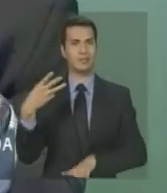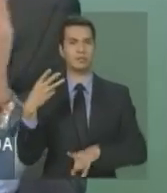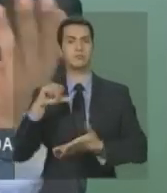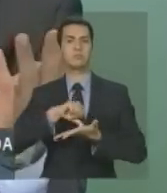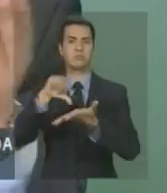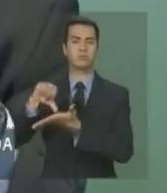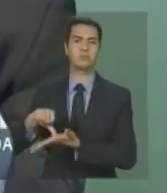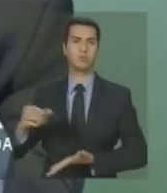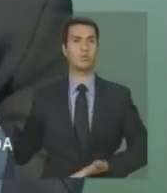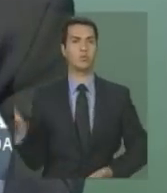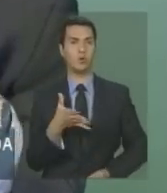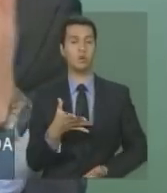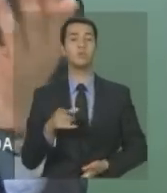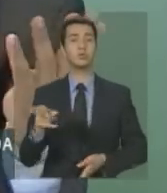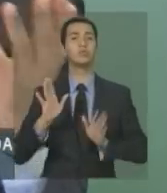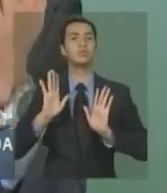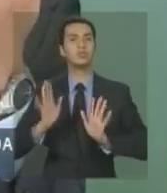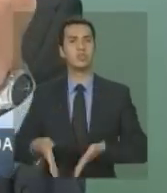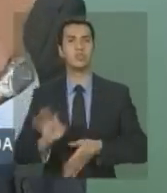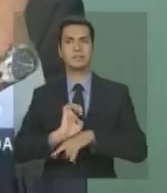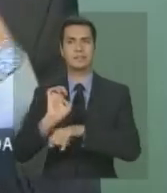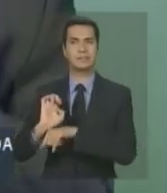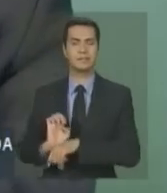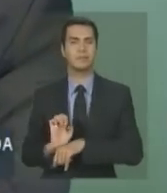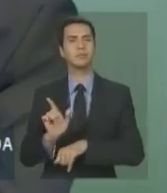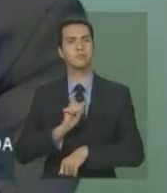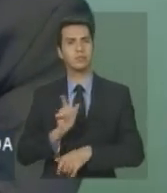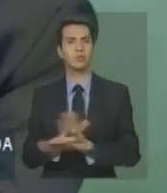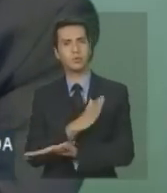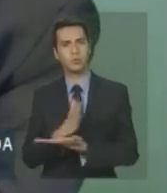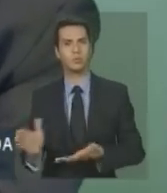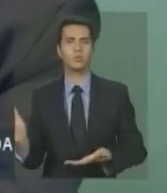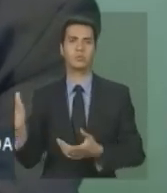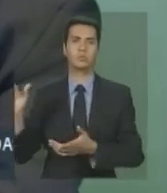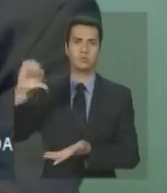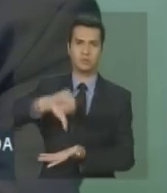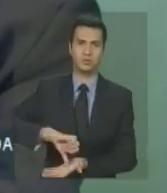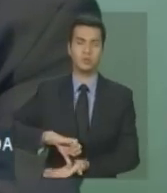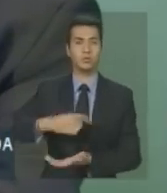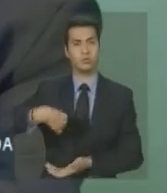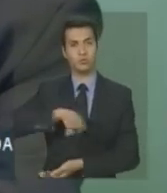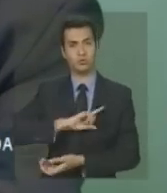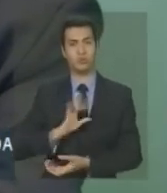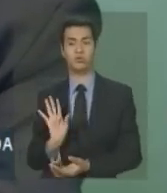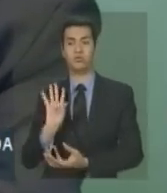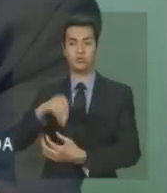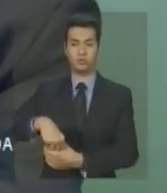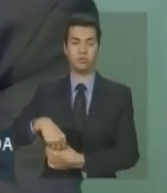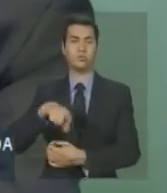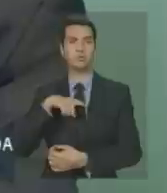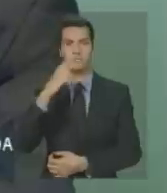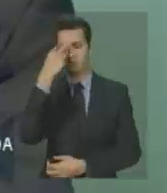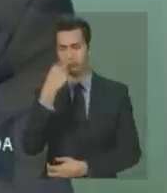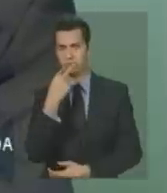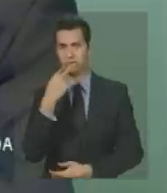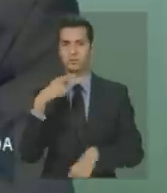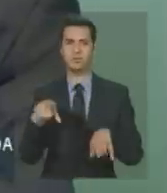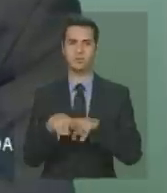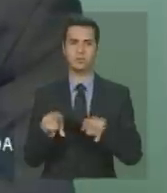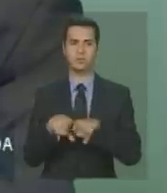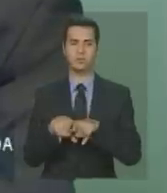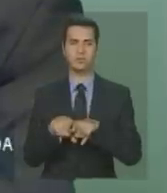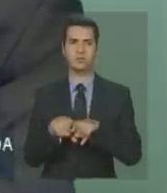deficiência ou física intelectual em geral e nós estamos incluindo para reabilitação visual e para